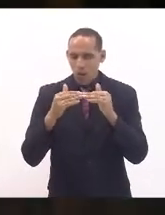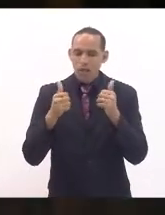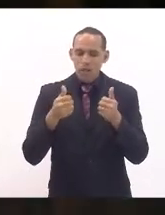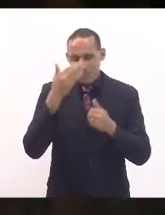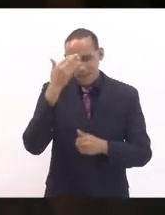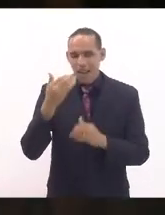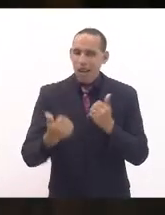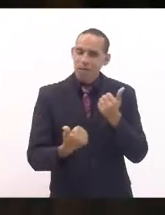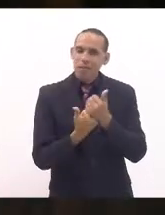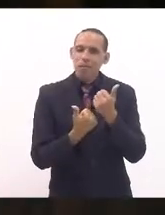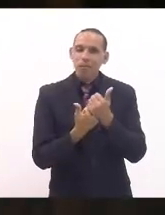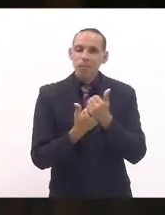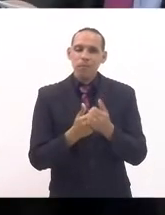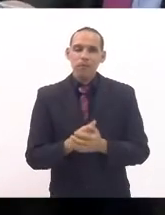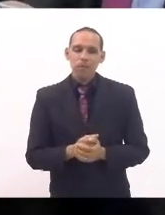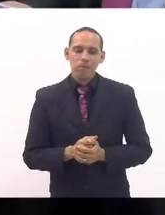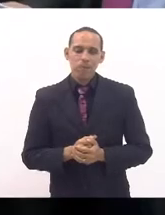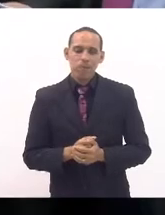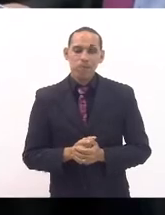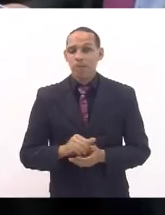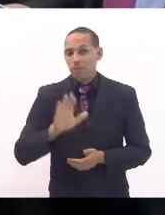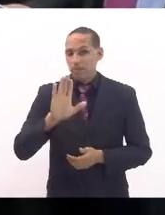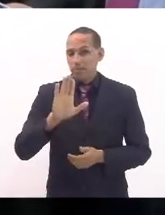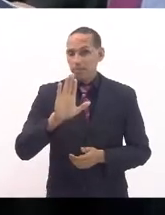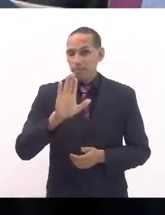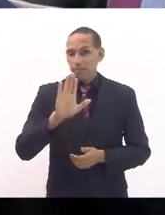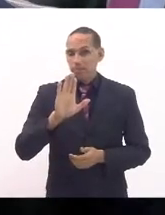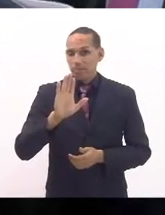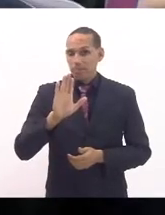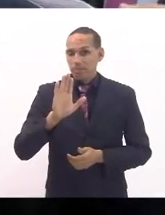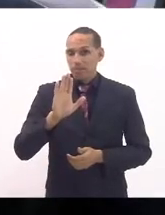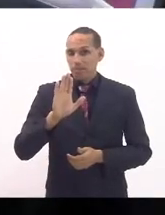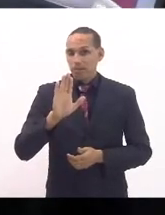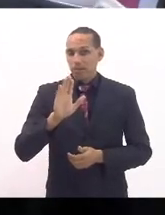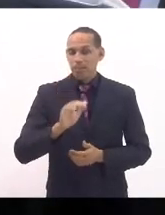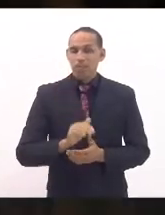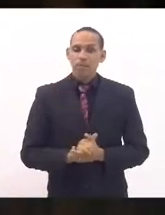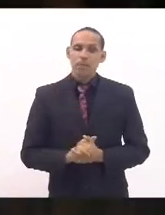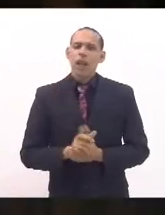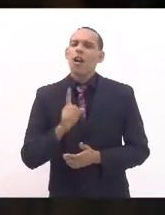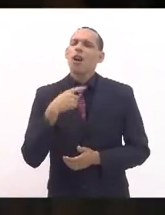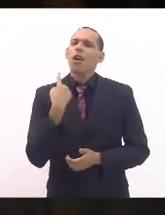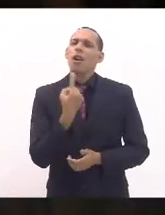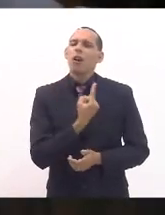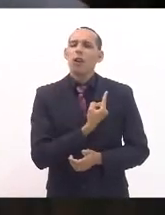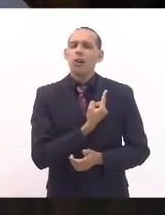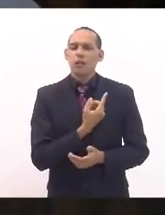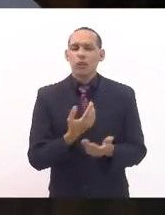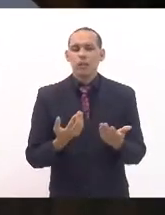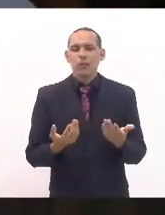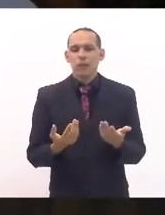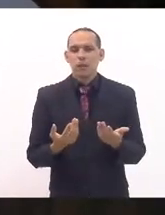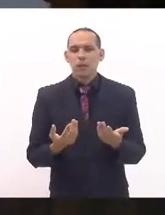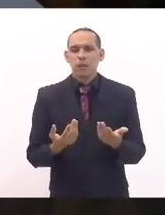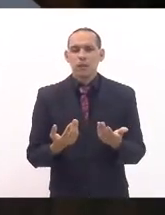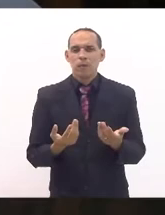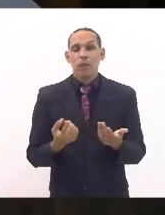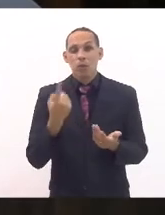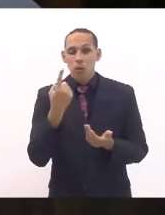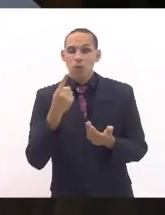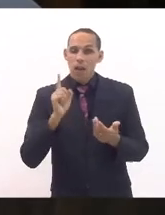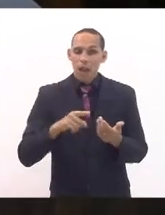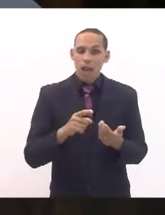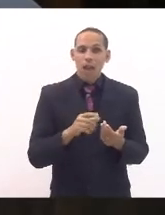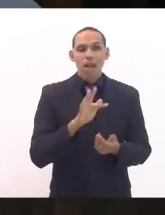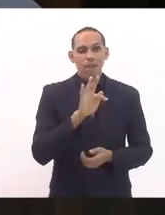pela contribuição de Vossa Excelência. E aí eu só não falo... Porque uma coisa trata do